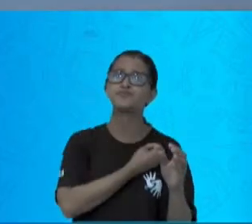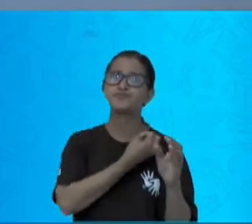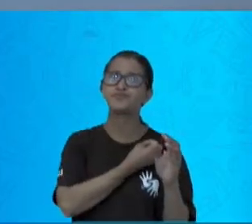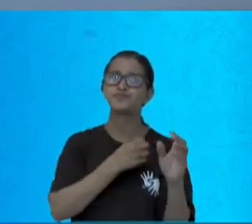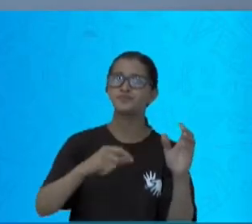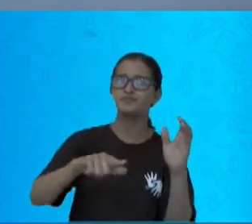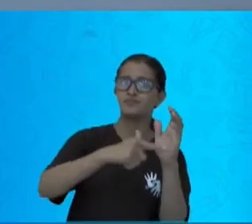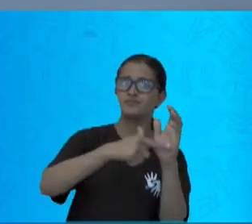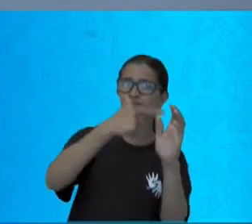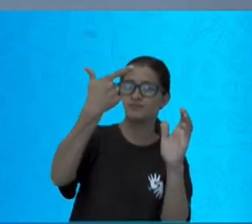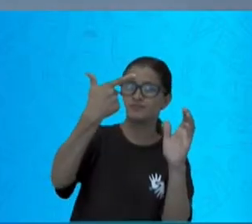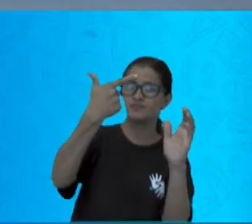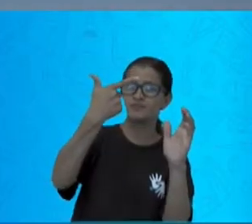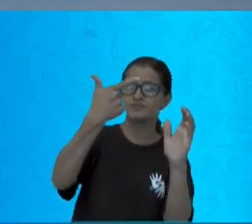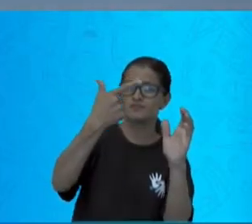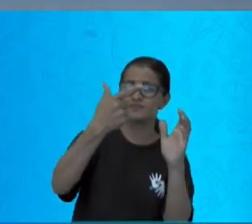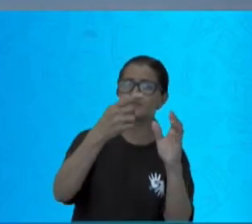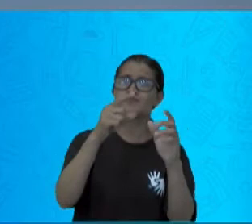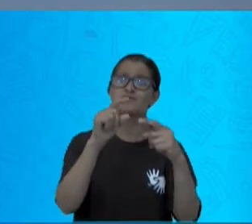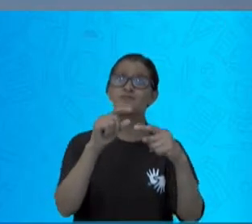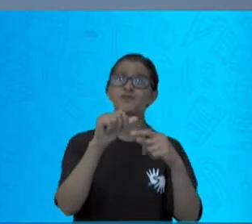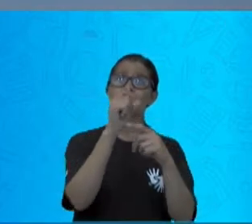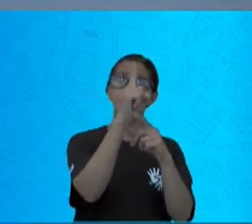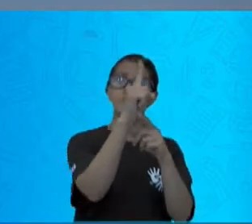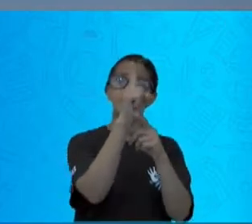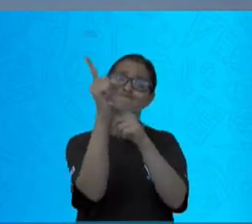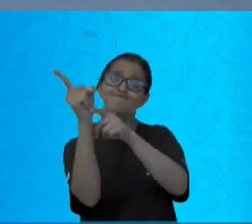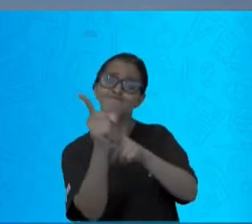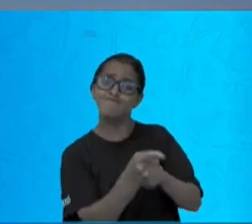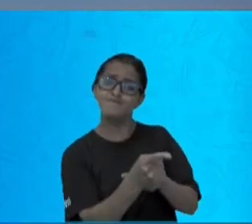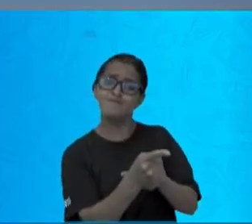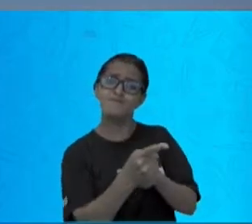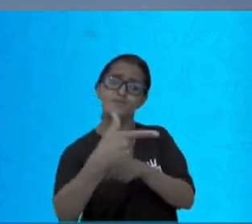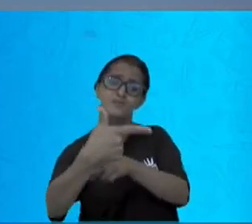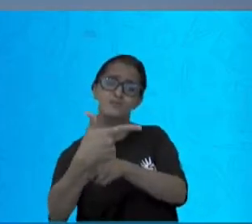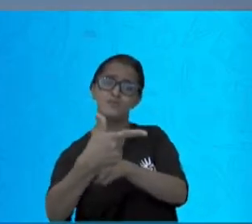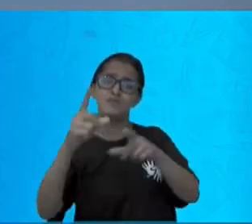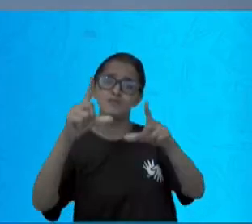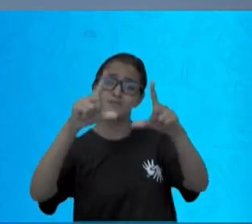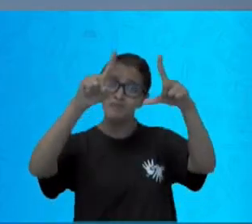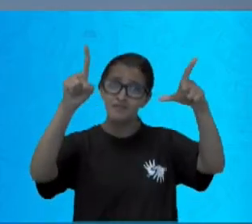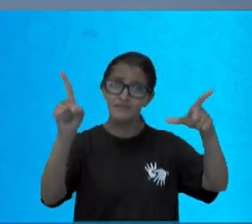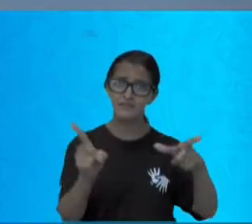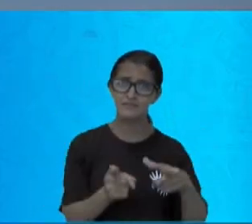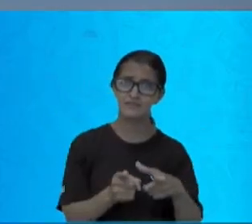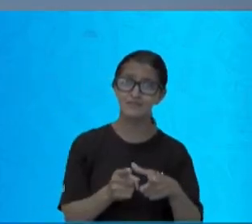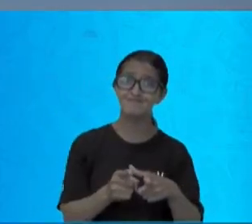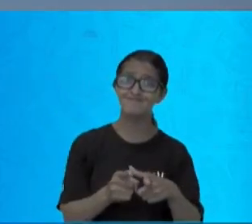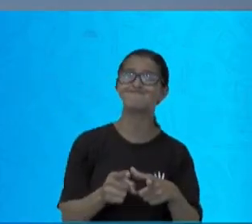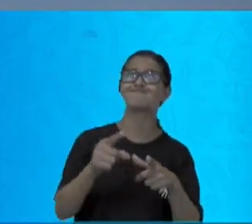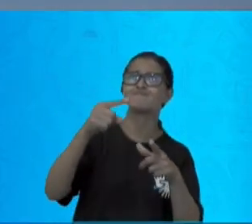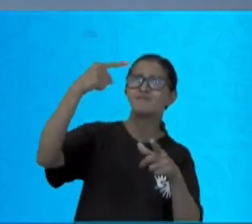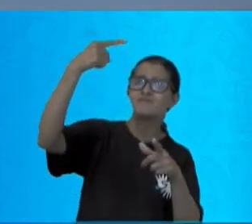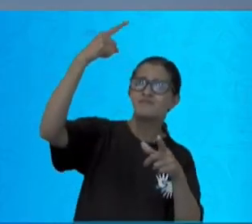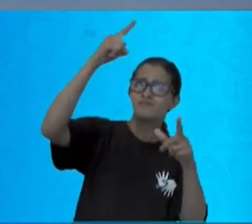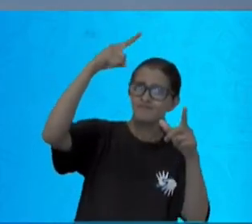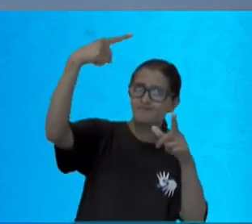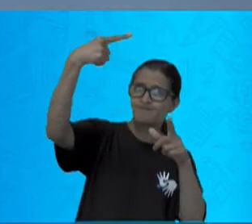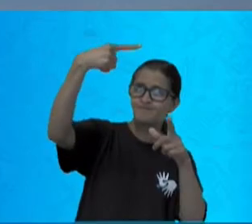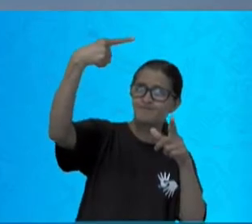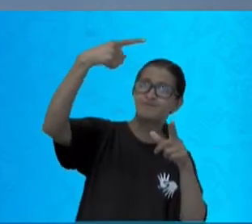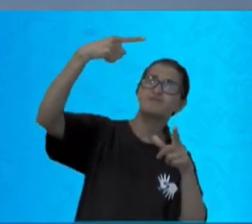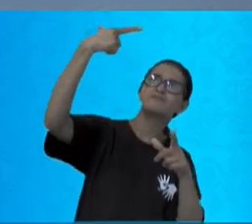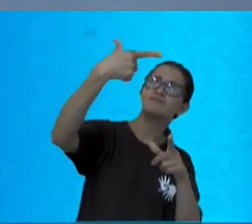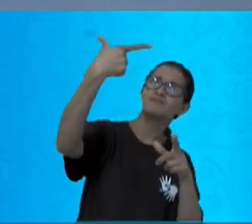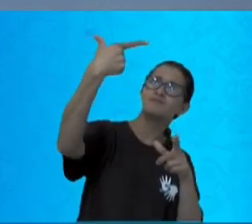2. Então, eu invertendo o meio, eu vou ter 2 sobre 1. O 1